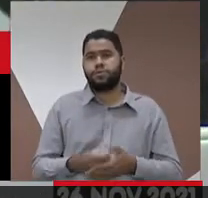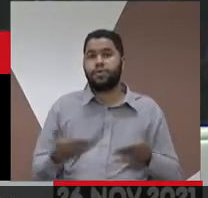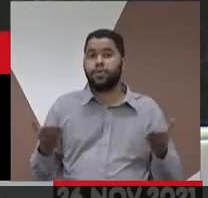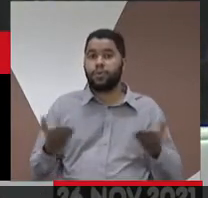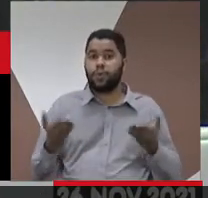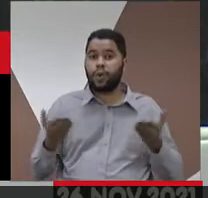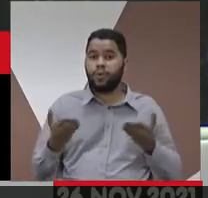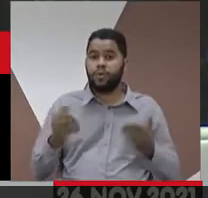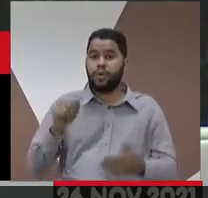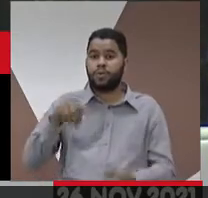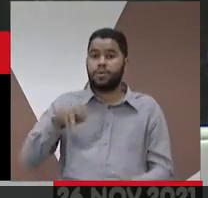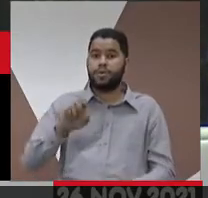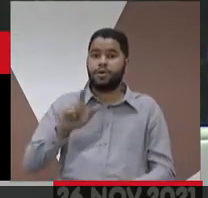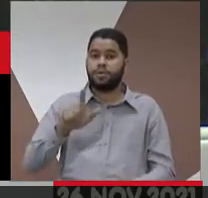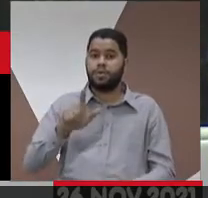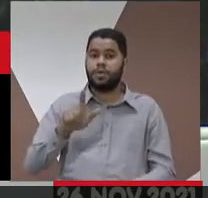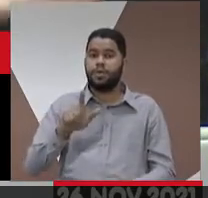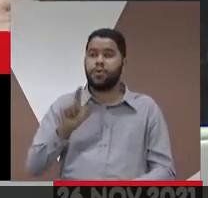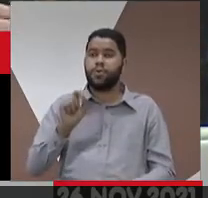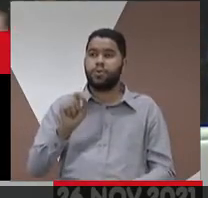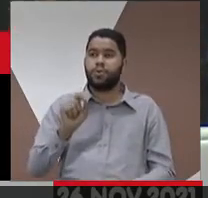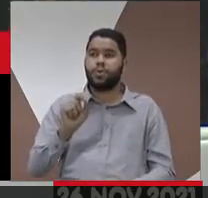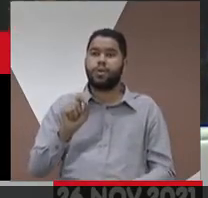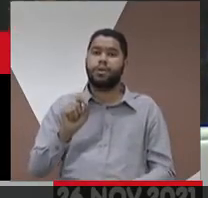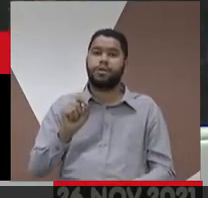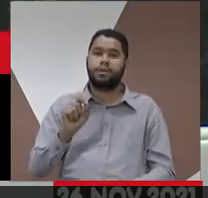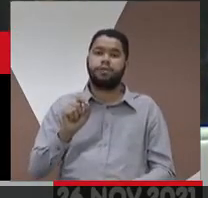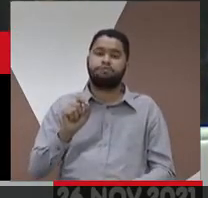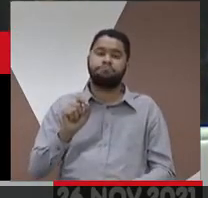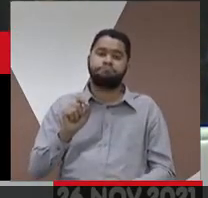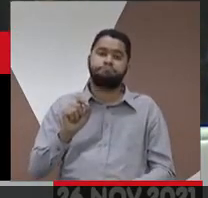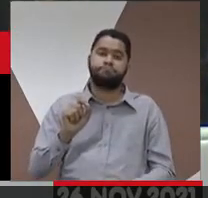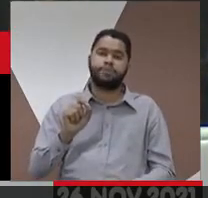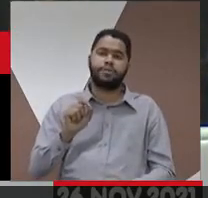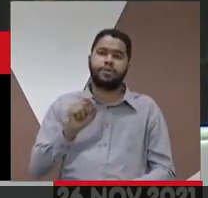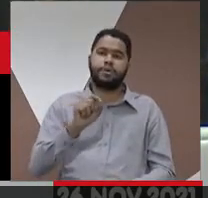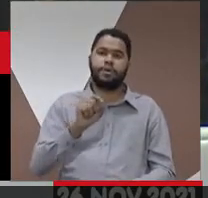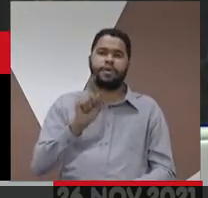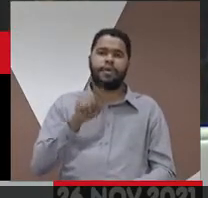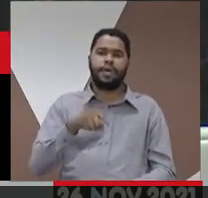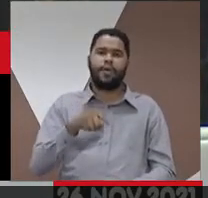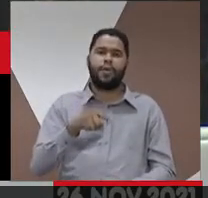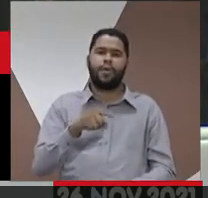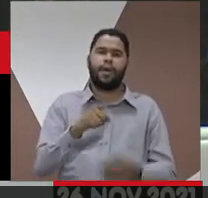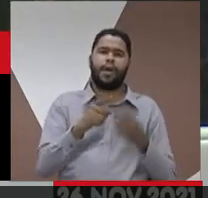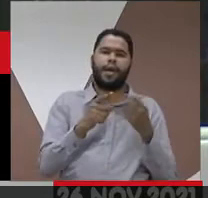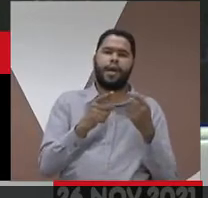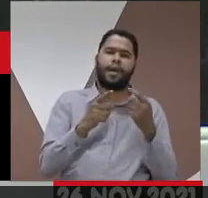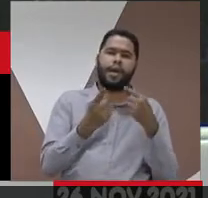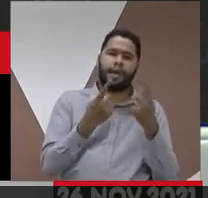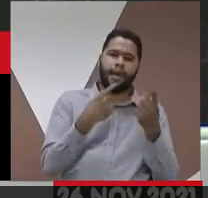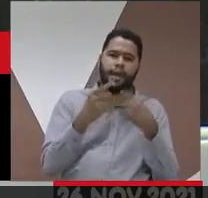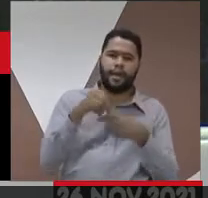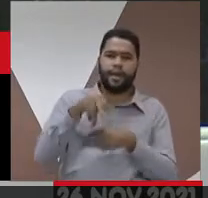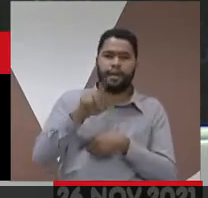anel, ele, que é um rodoanel, né, o anel rodoviário, o rodoanel